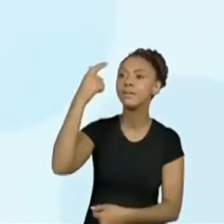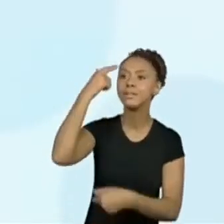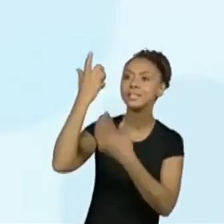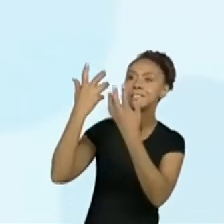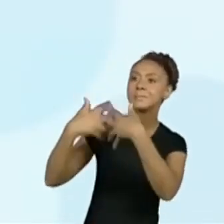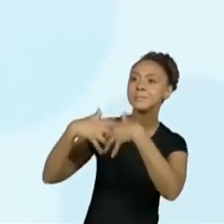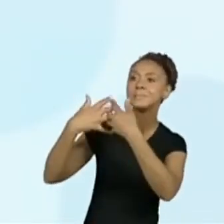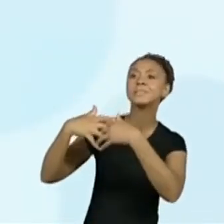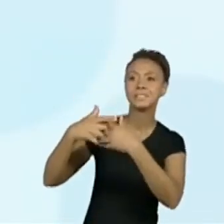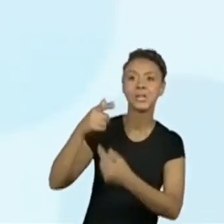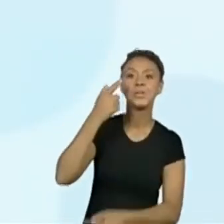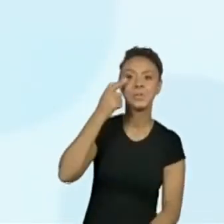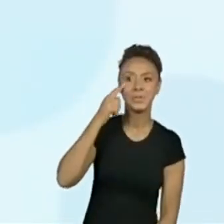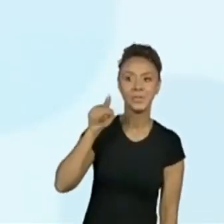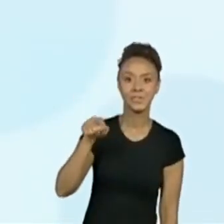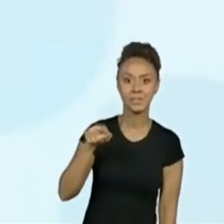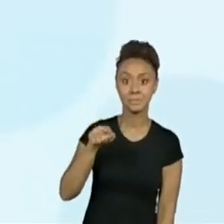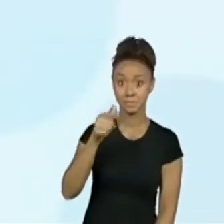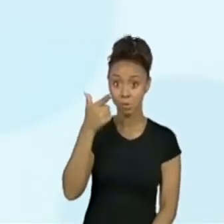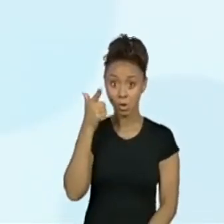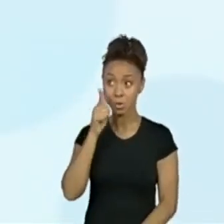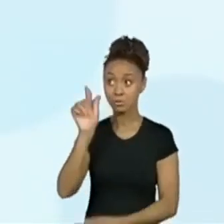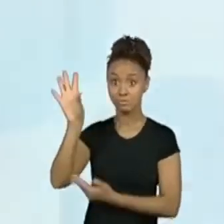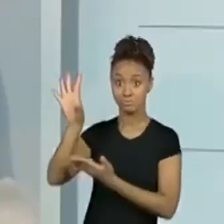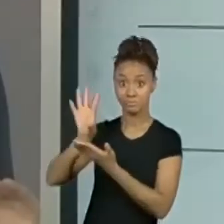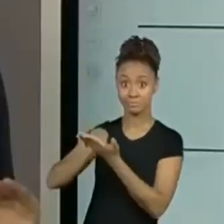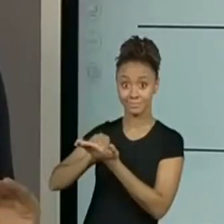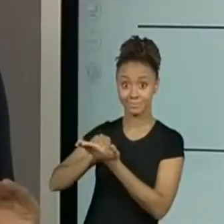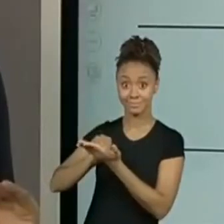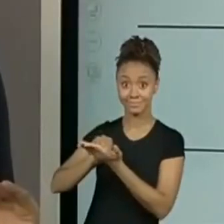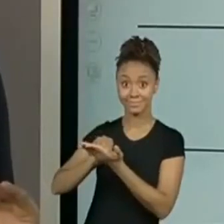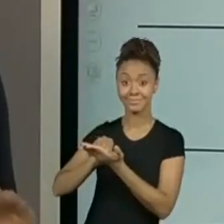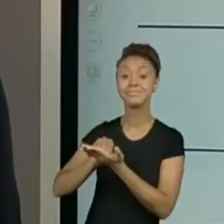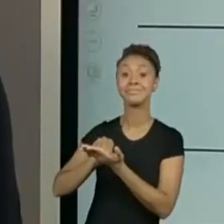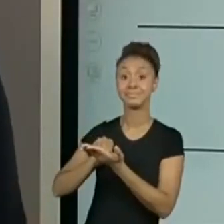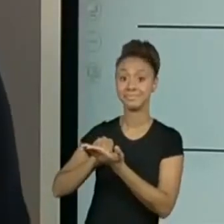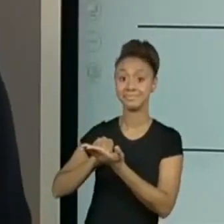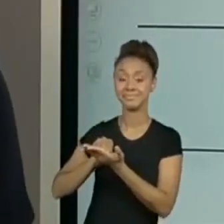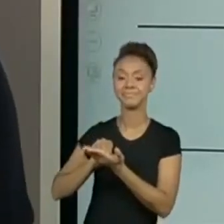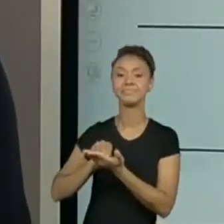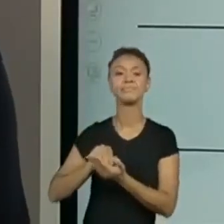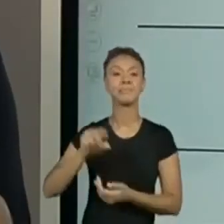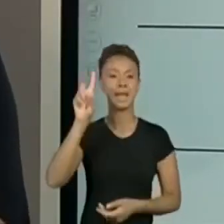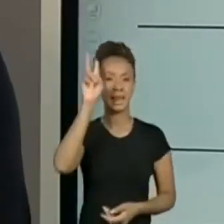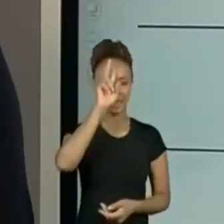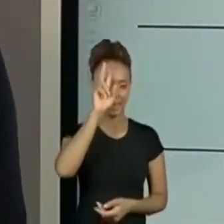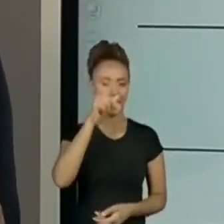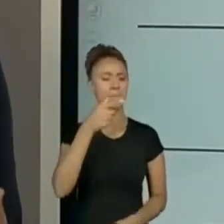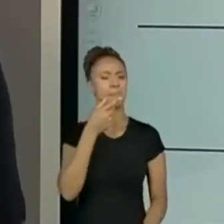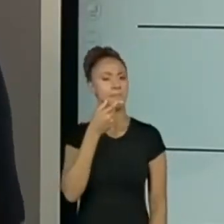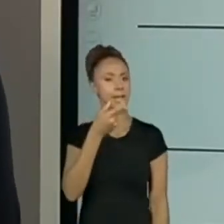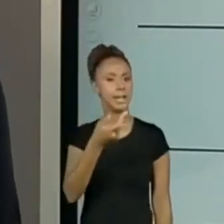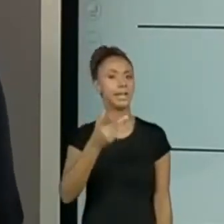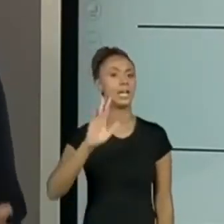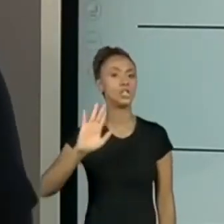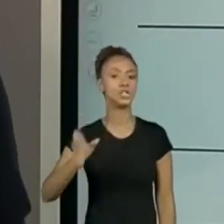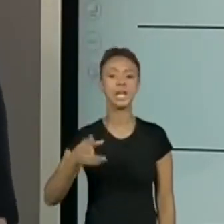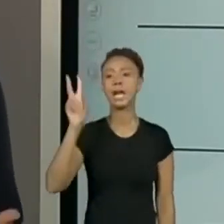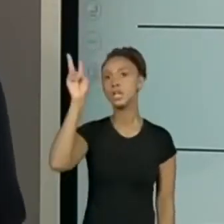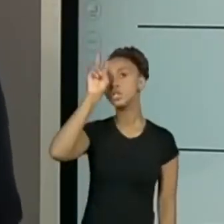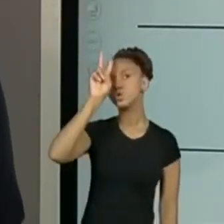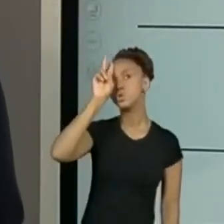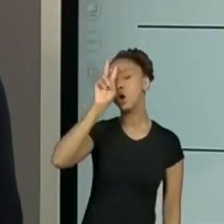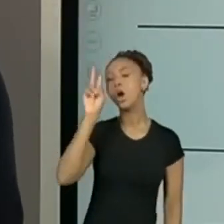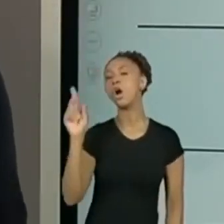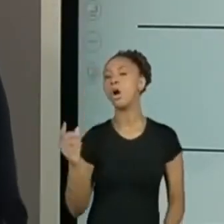feliz. Todo mundo conseguiu anotar aí história preferida? Lembra que a professora Kelly já falou de algumas histórias que ela